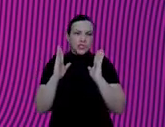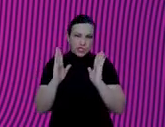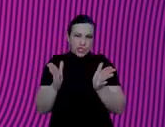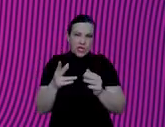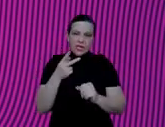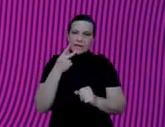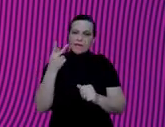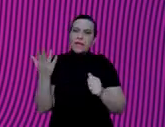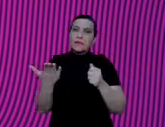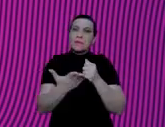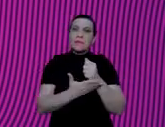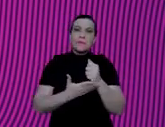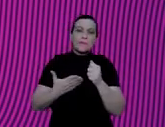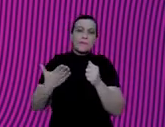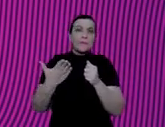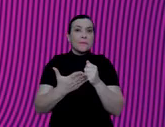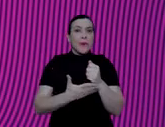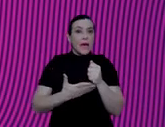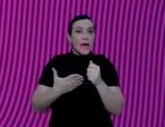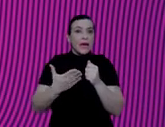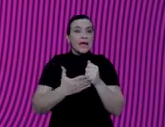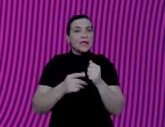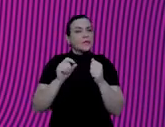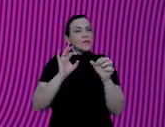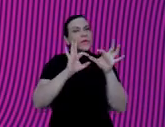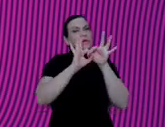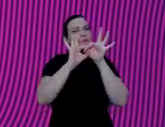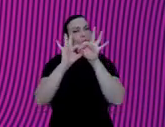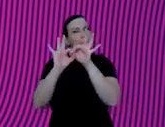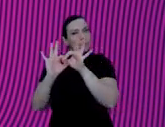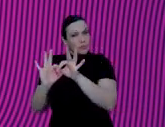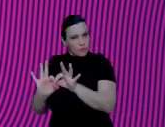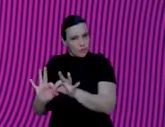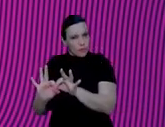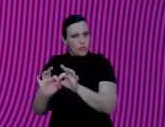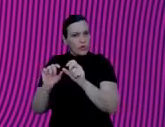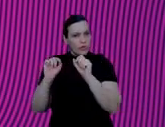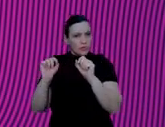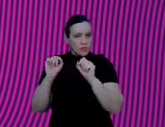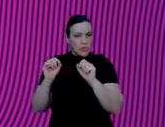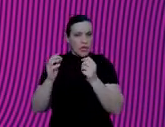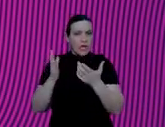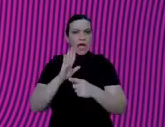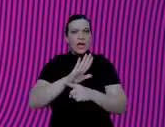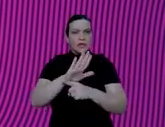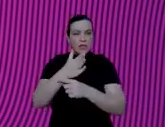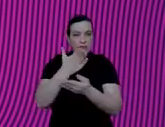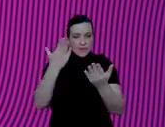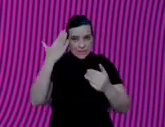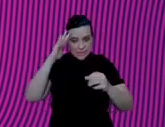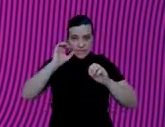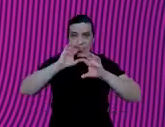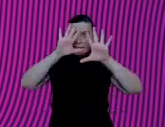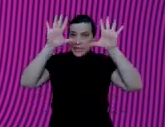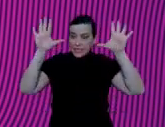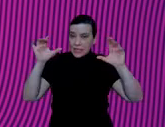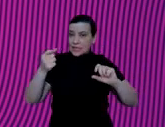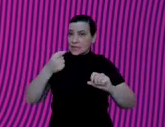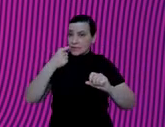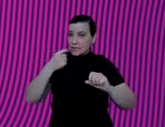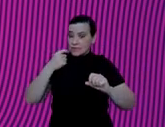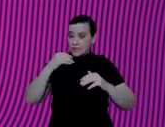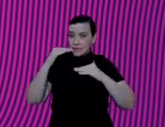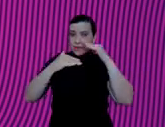que foi o contexto que permitiu que houvesse esse aumento da prescrição de opioides, né? Nós tivemos, na década de 80 e de 90,